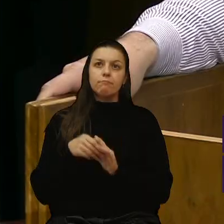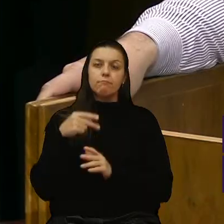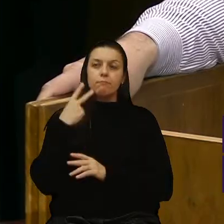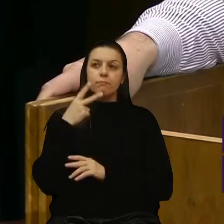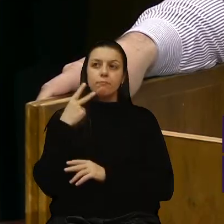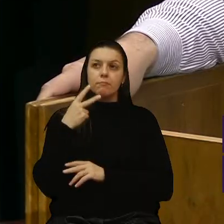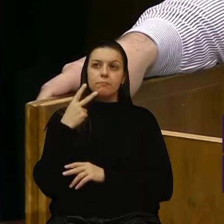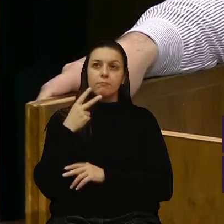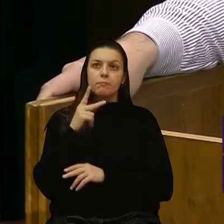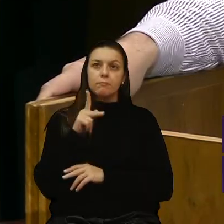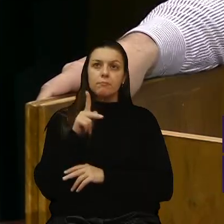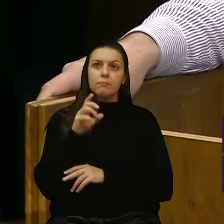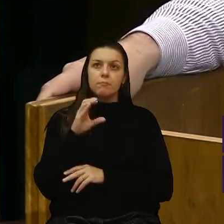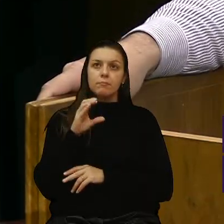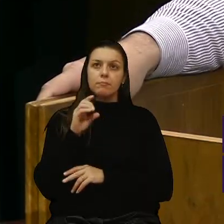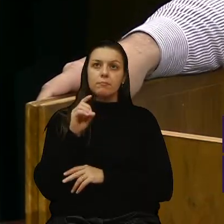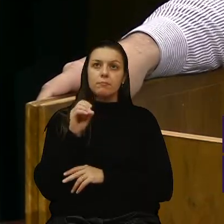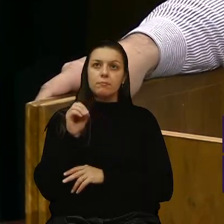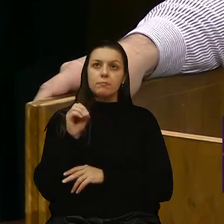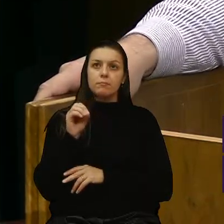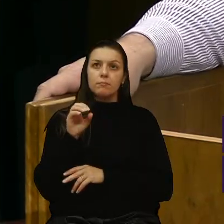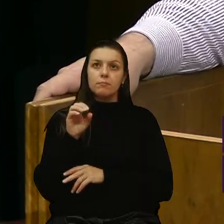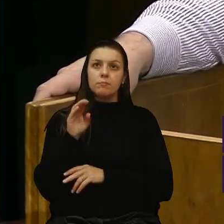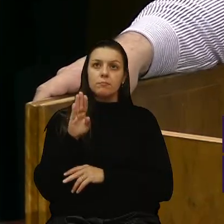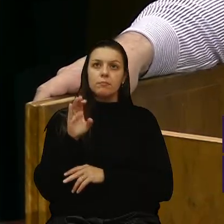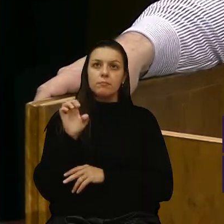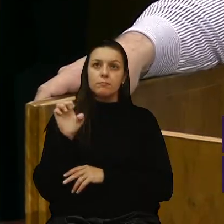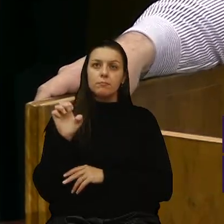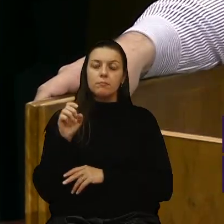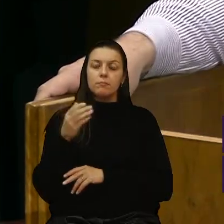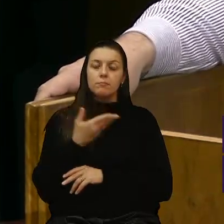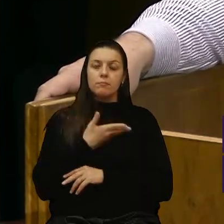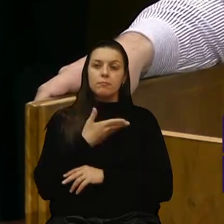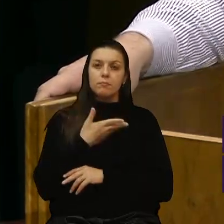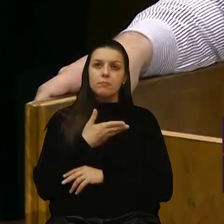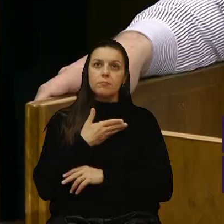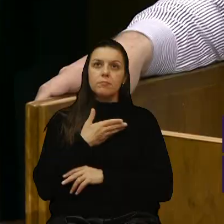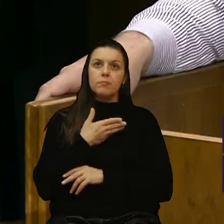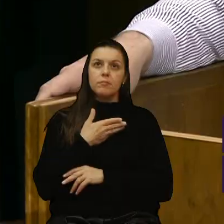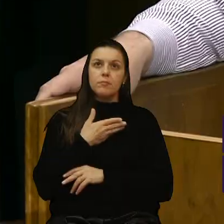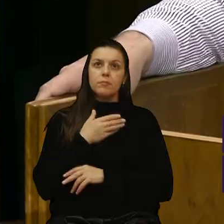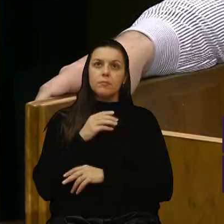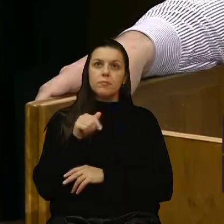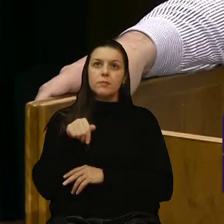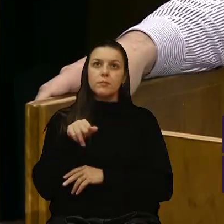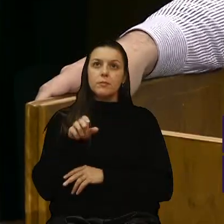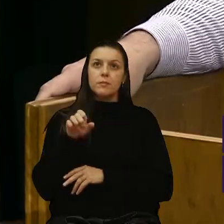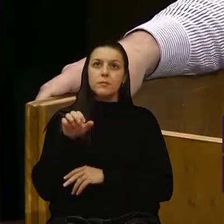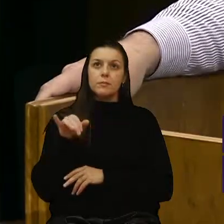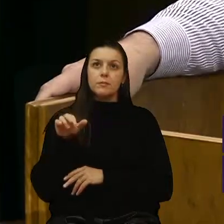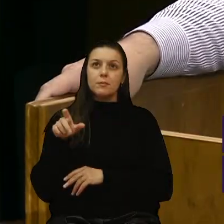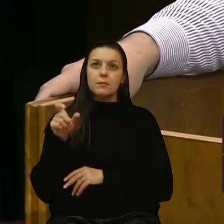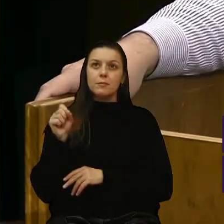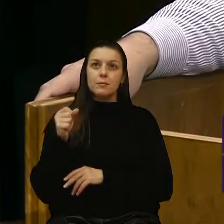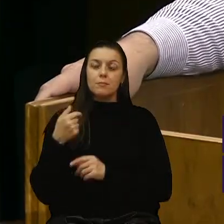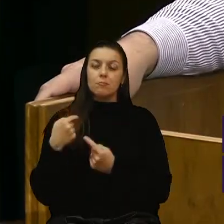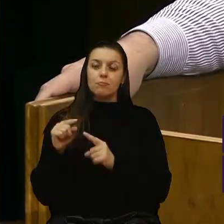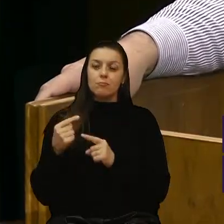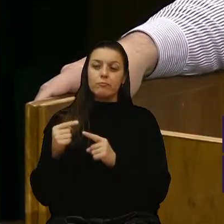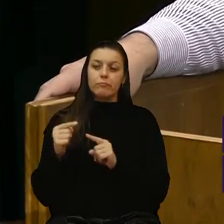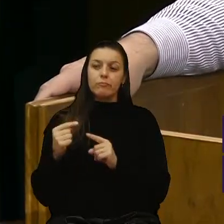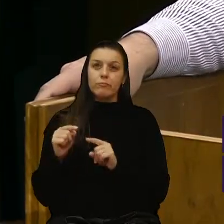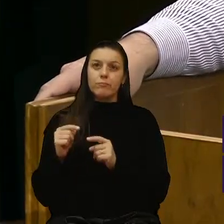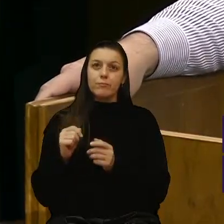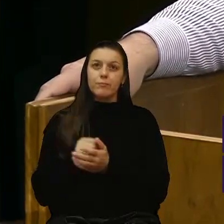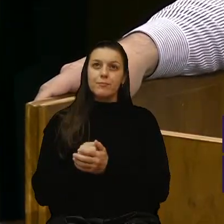vereador do PCdoB, Henrique Silva, nosso amigo Queixo, ele provocou de